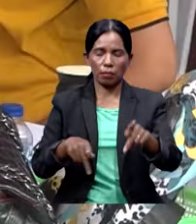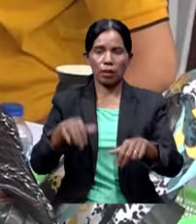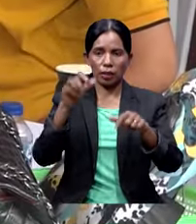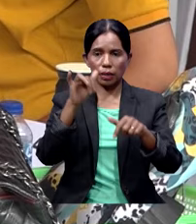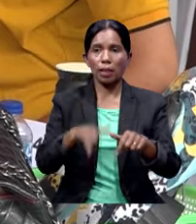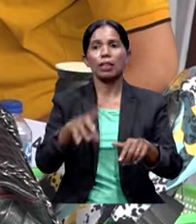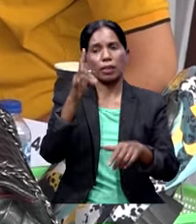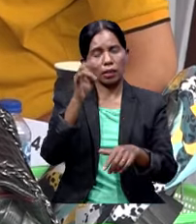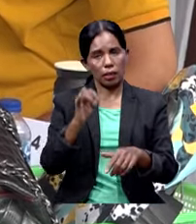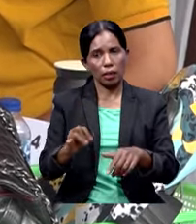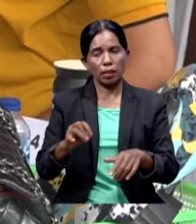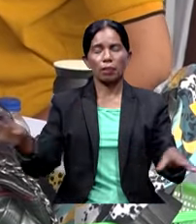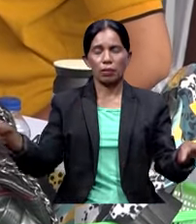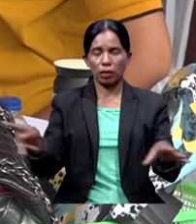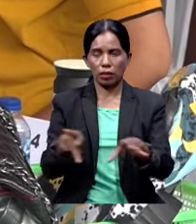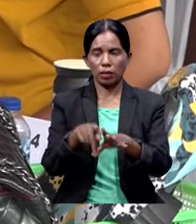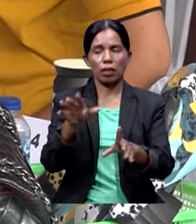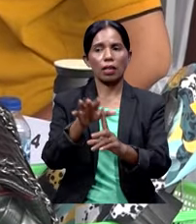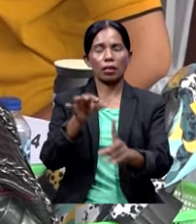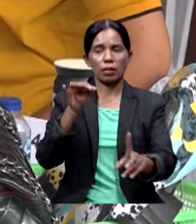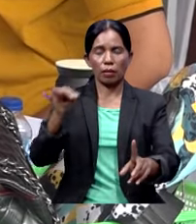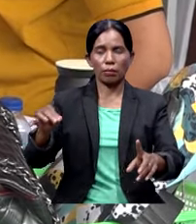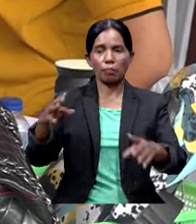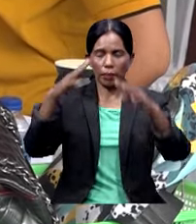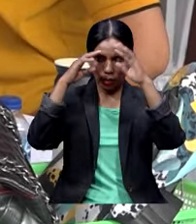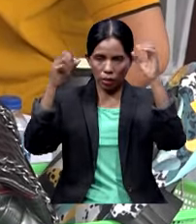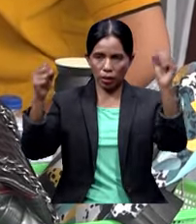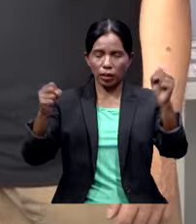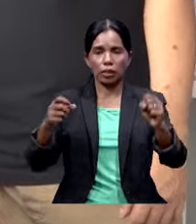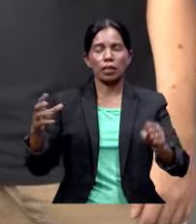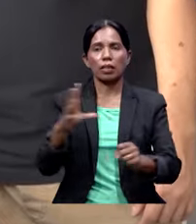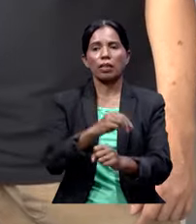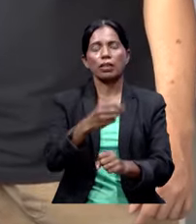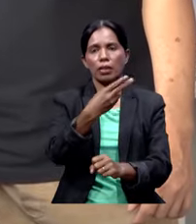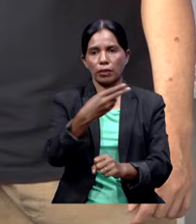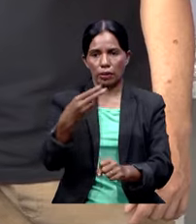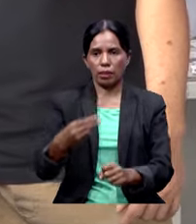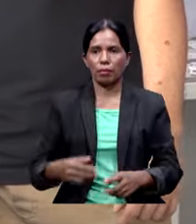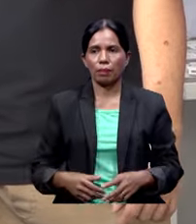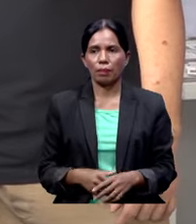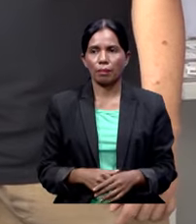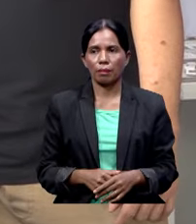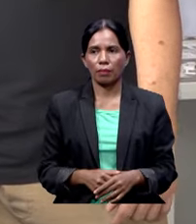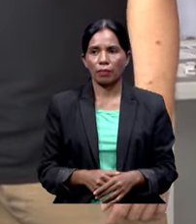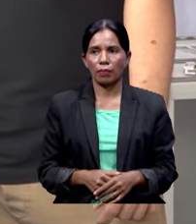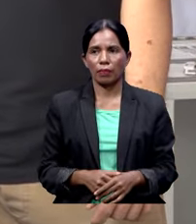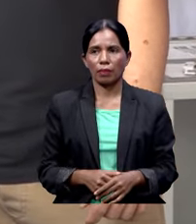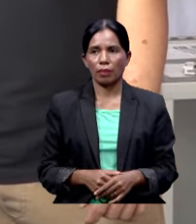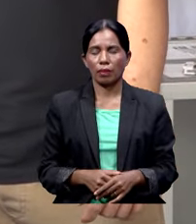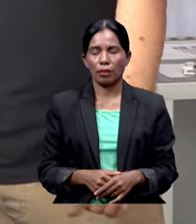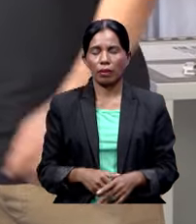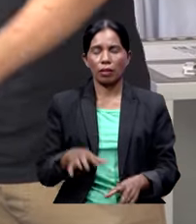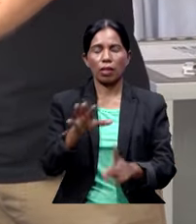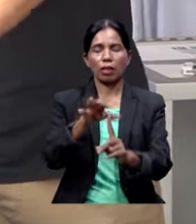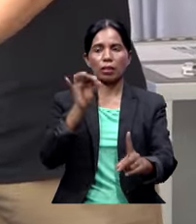capital Dili maksei participe eleição presidencial no Parlamentar República Indonésia. Eleição e a Indonésia